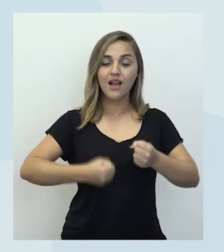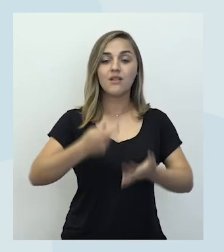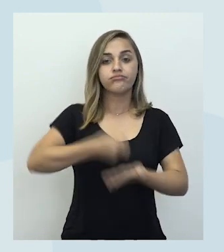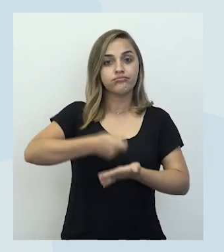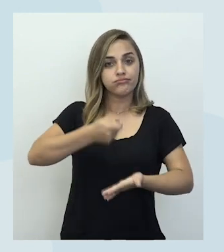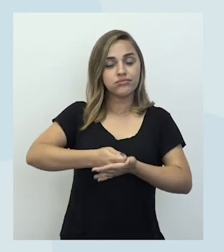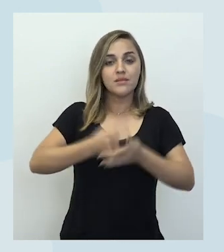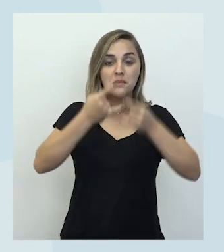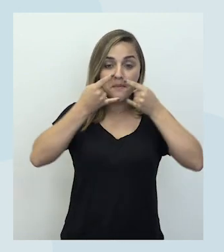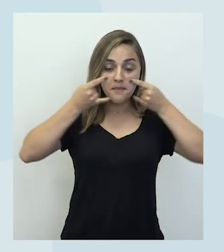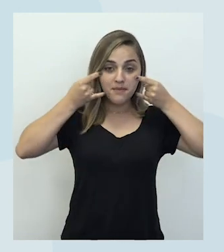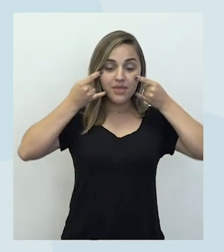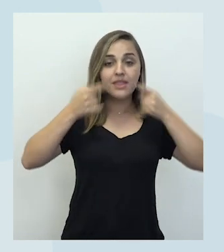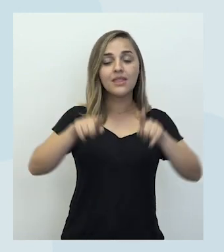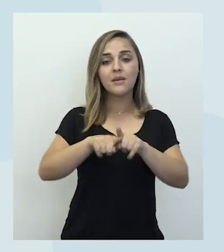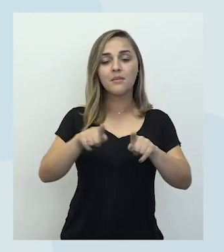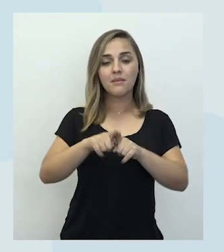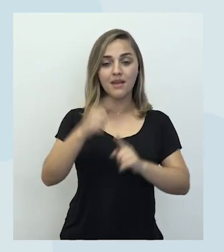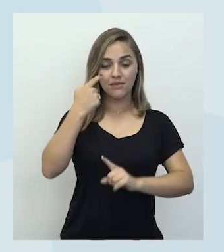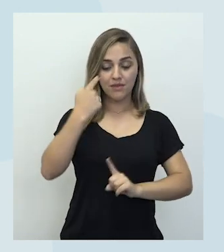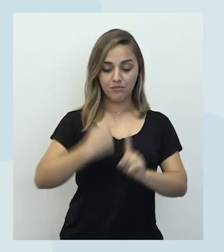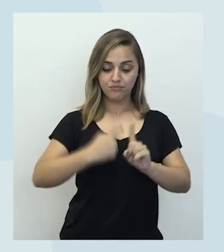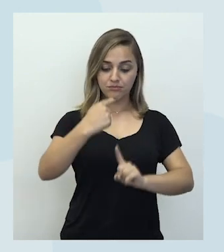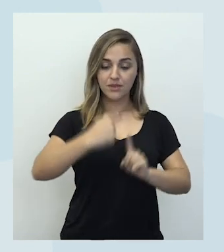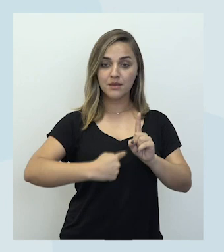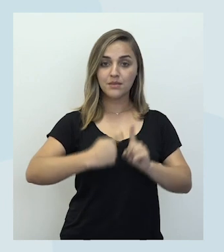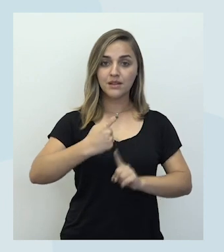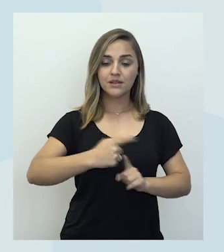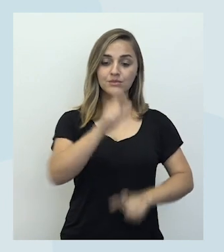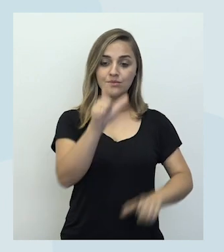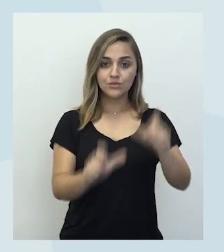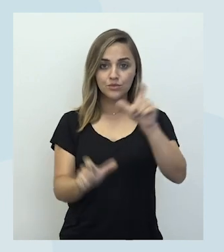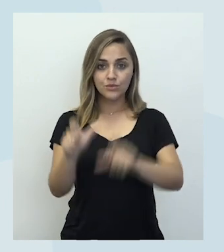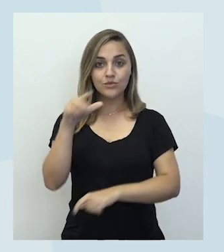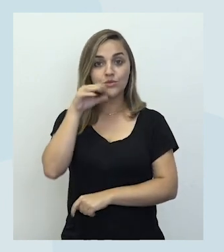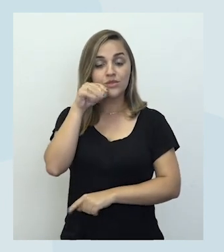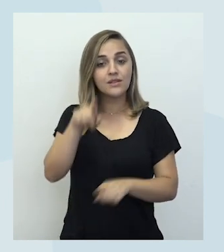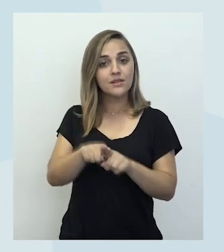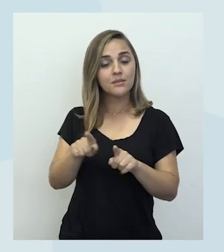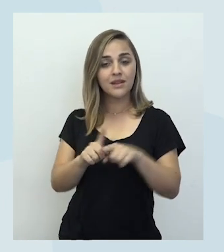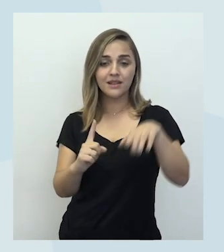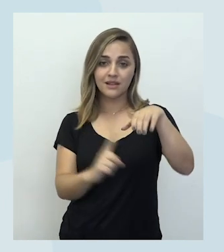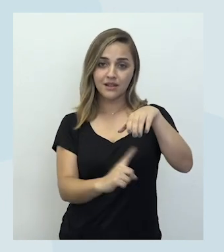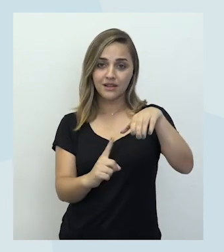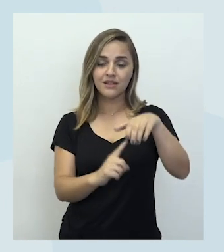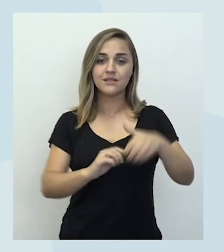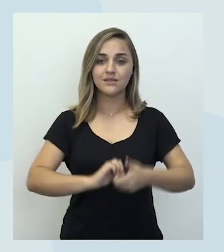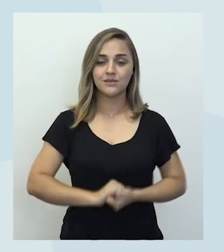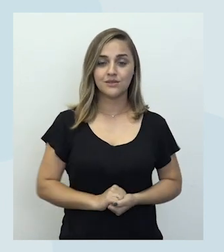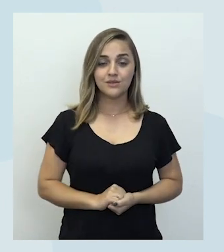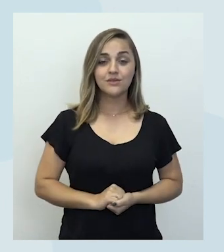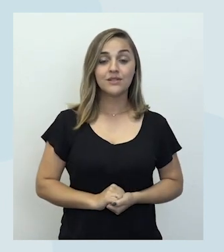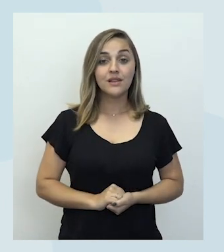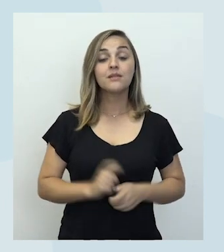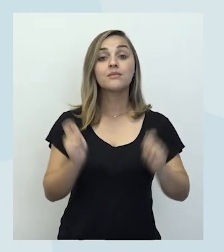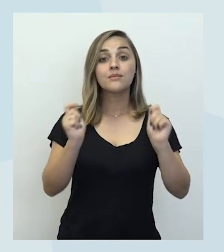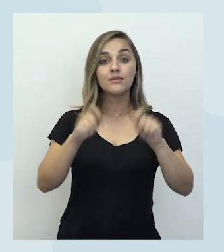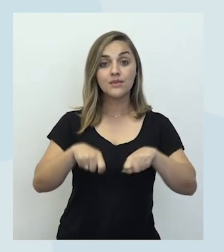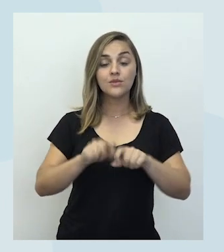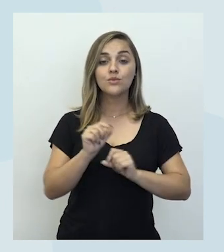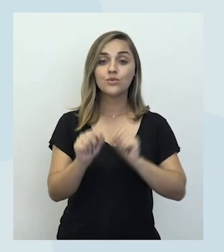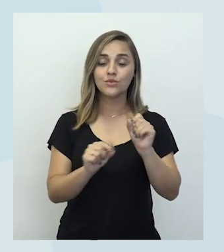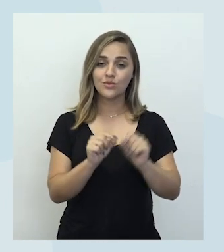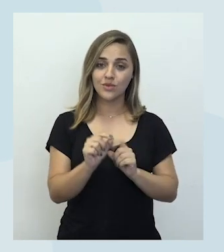e aferição de temperatura de funcionários e clientes. Para garantir